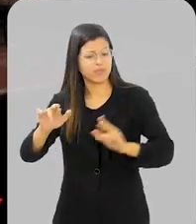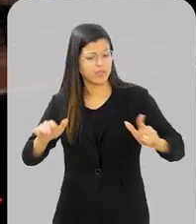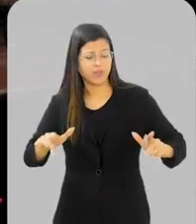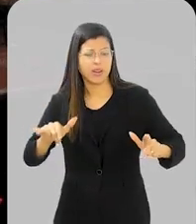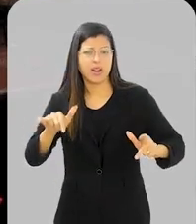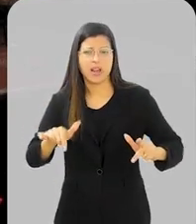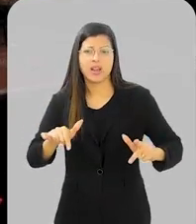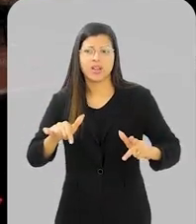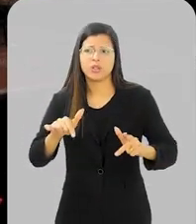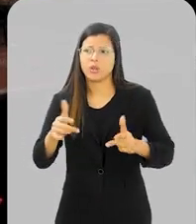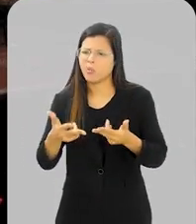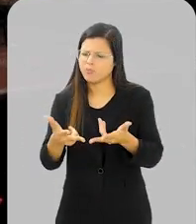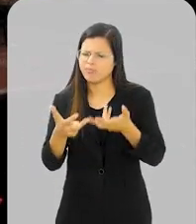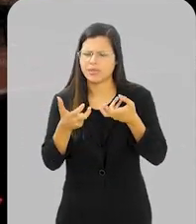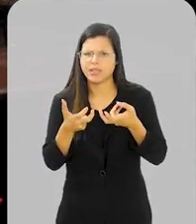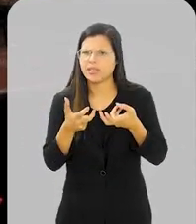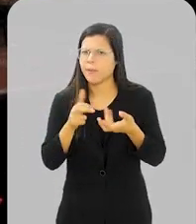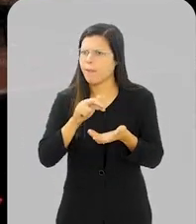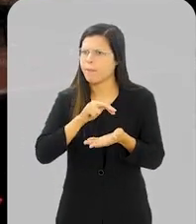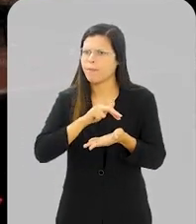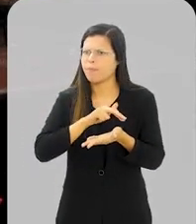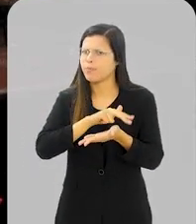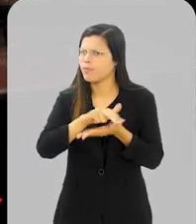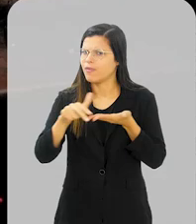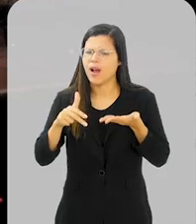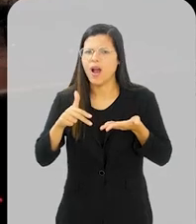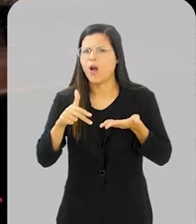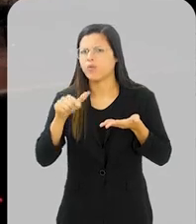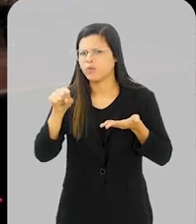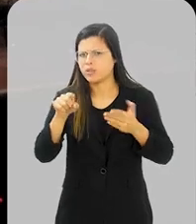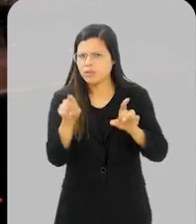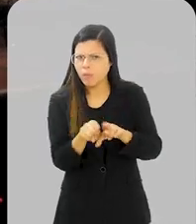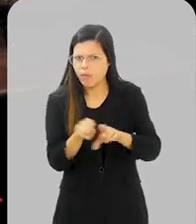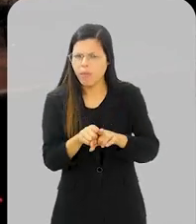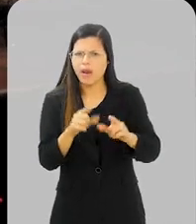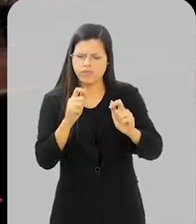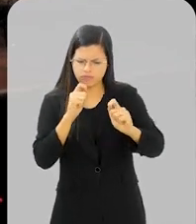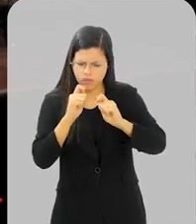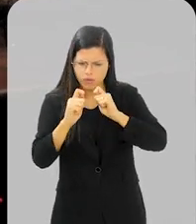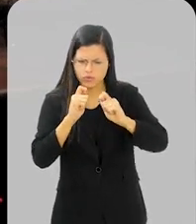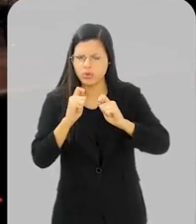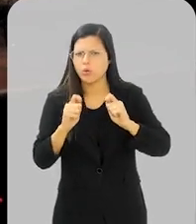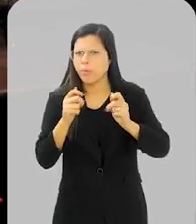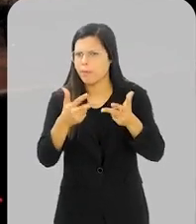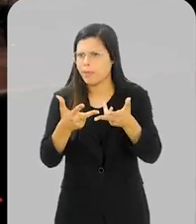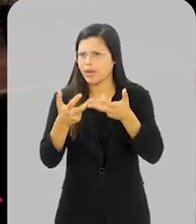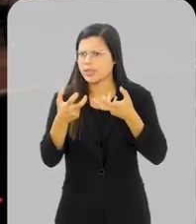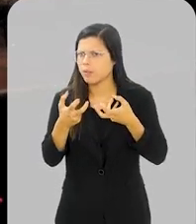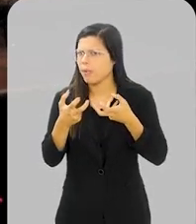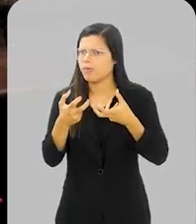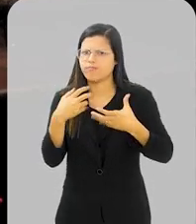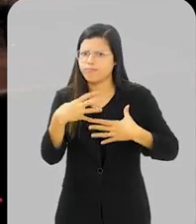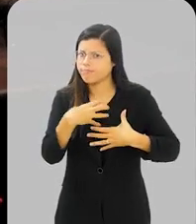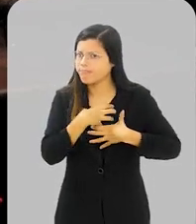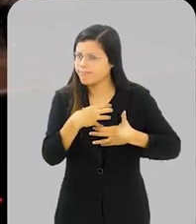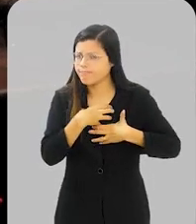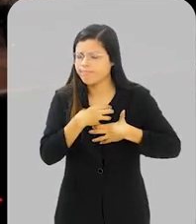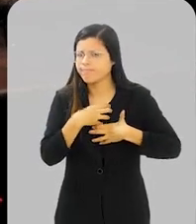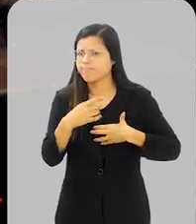craques passaram na minha cobertura e com você também, cobrindo a própria seleção brasileira. Eu não